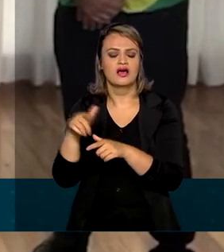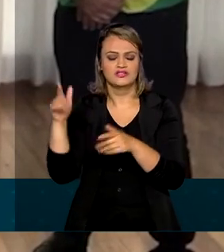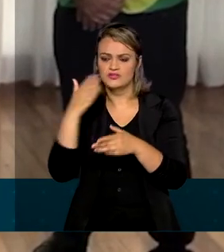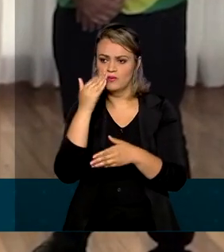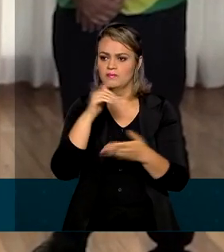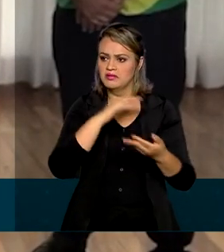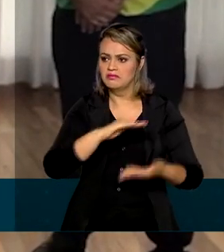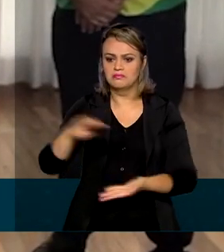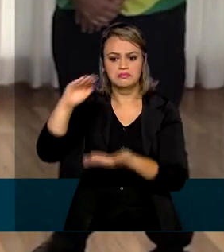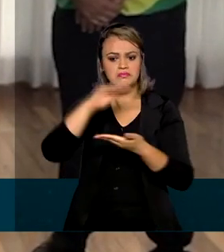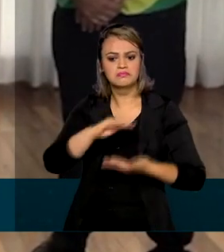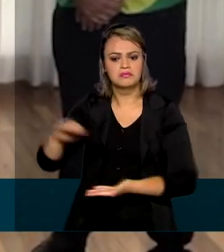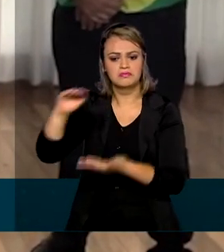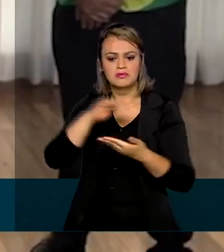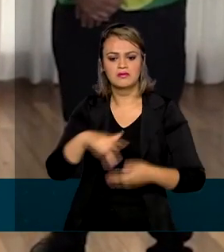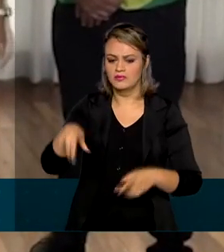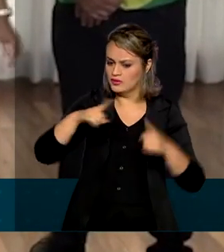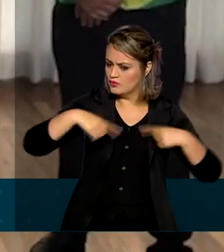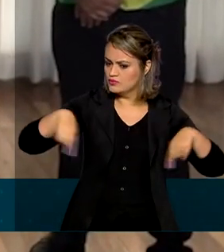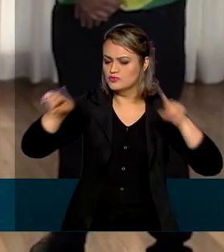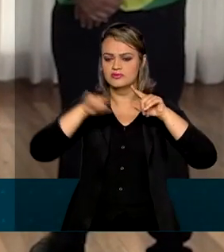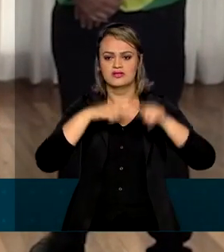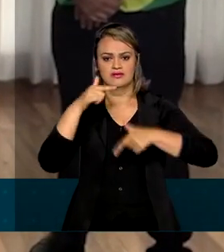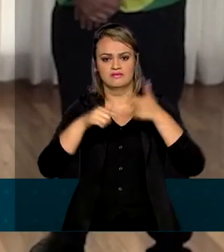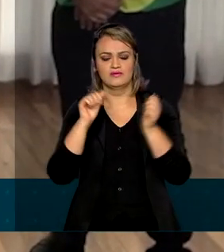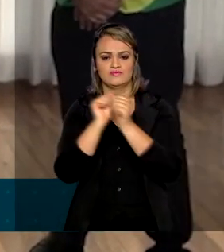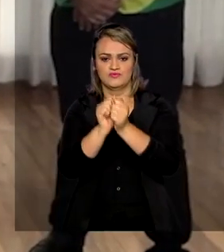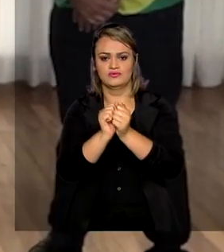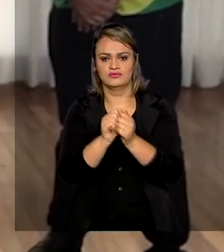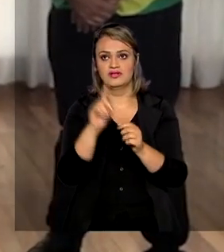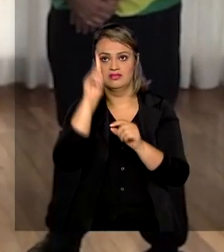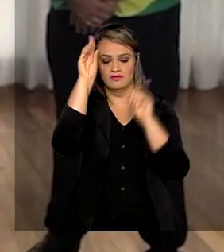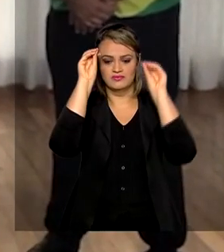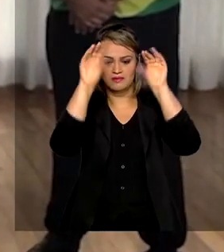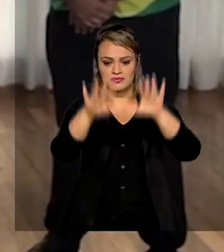de alimentos lá, através da mobilização de todos vocês. Que Deus abençoe o nosso Brasil.